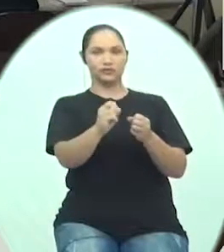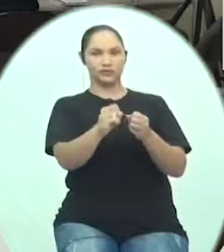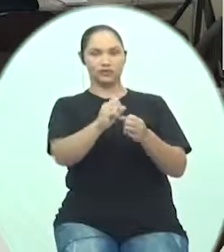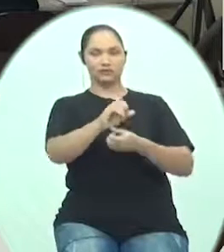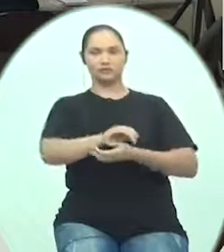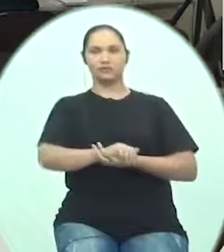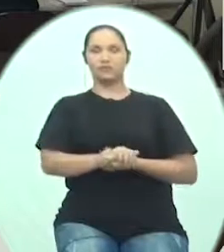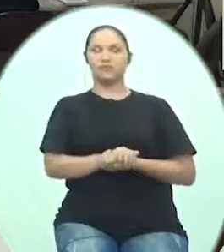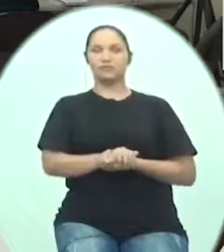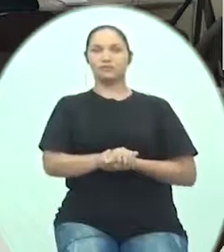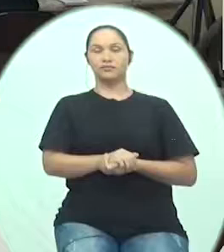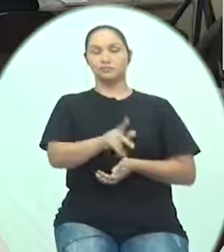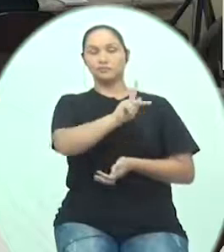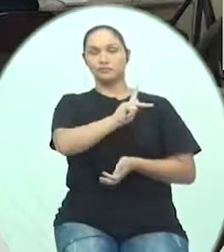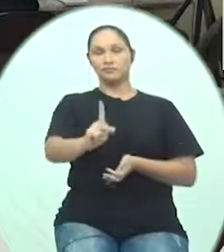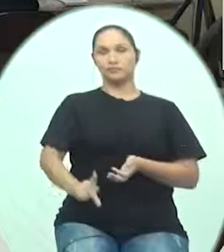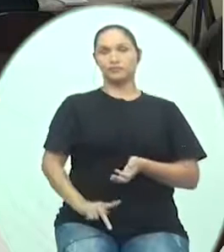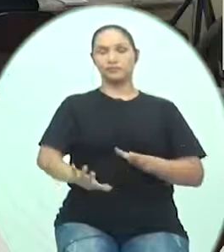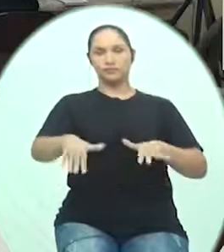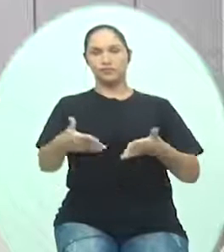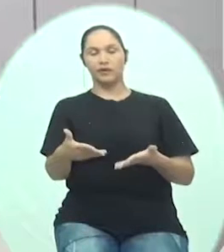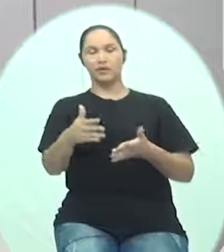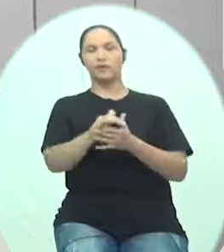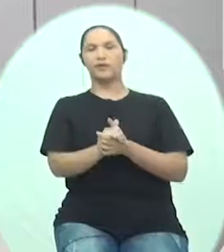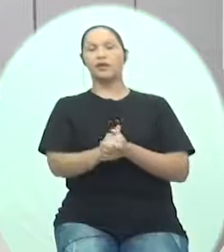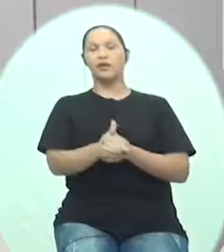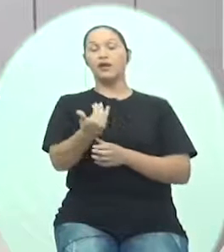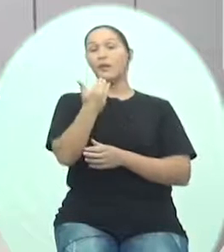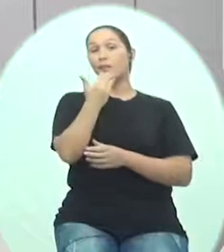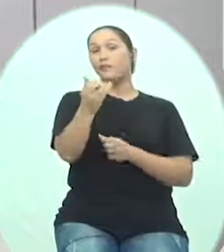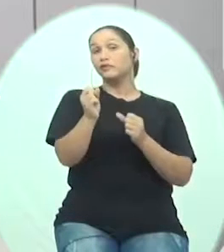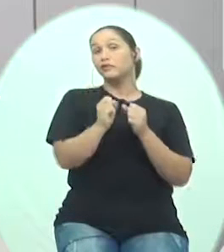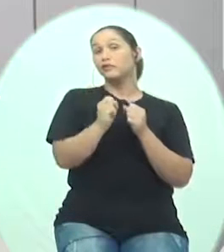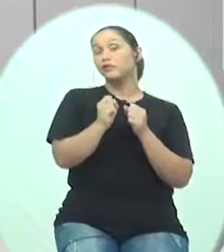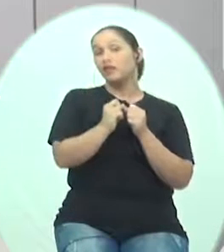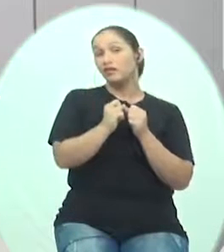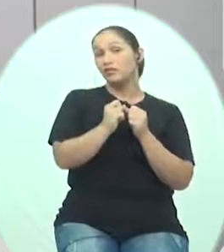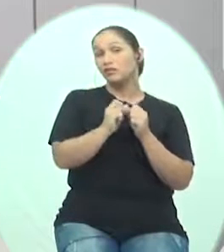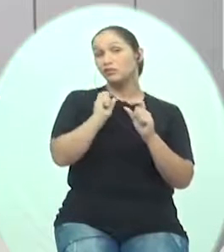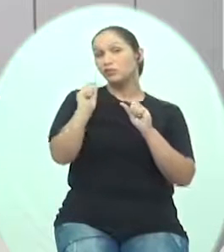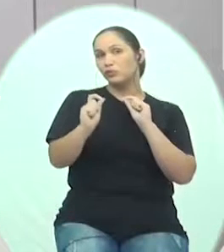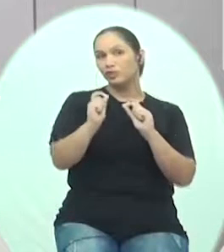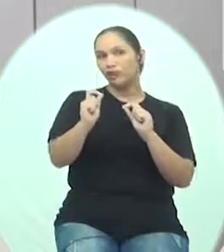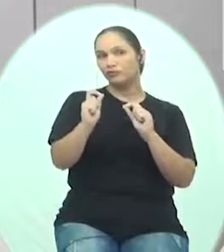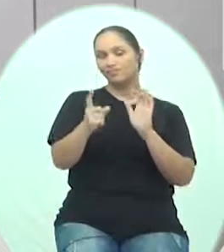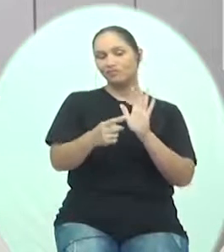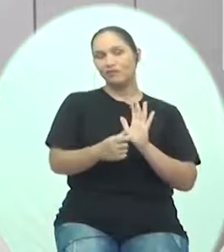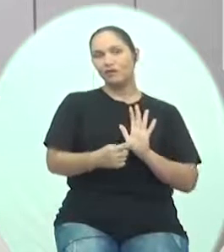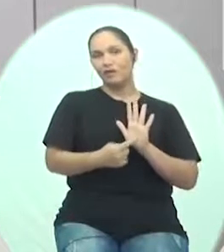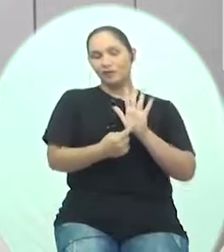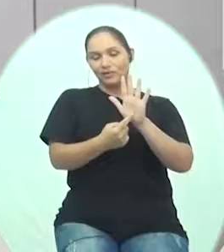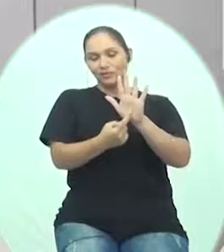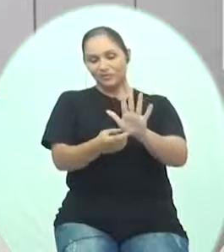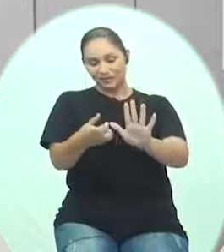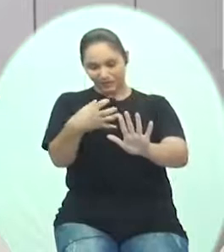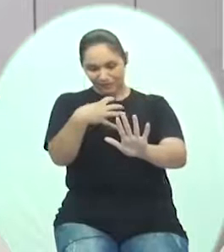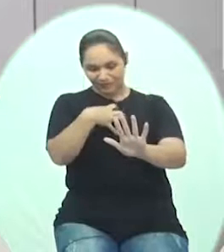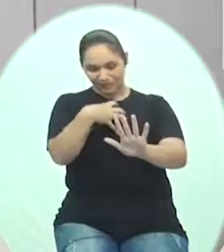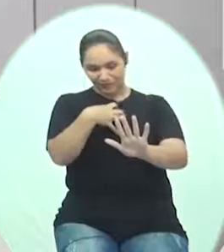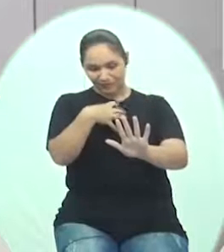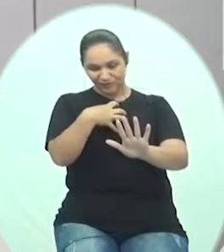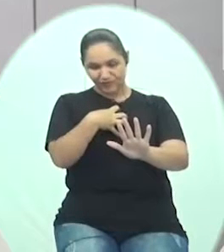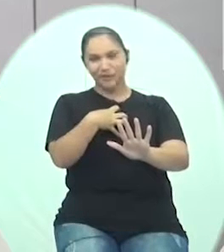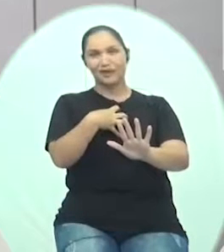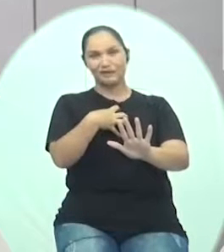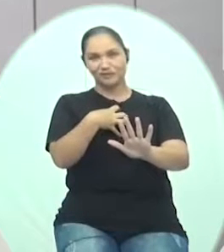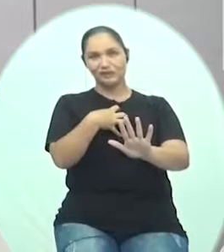patel senhor presidente primeiramente essa questão de ordem é para expressar os nossos sentimentos ao Vereador ademiro Norato